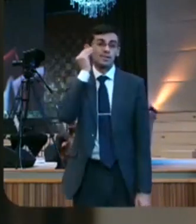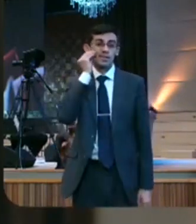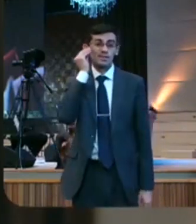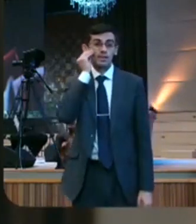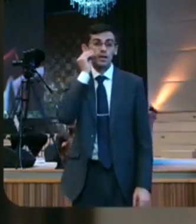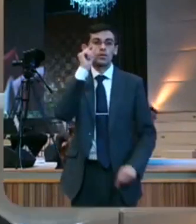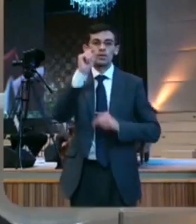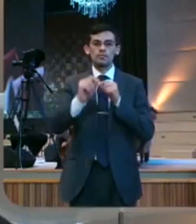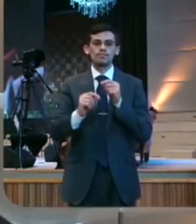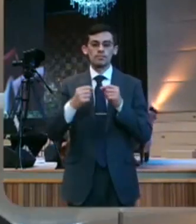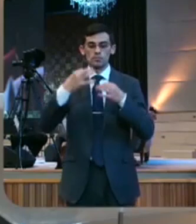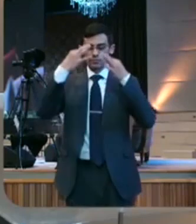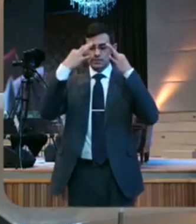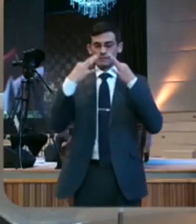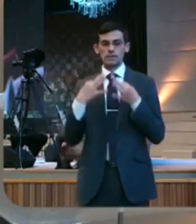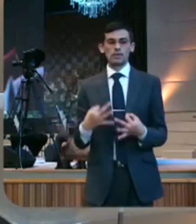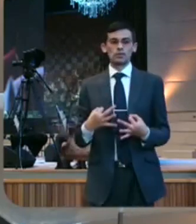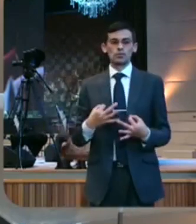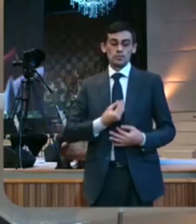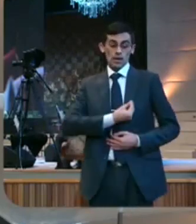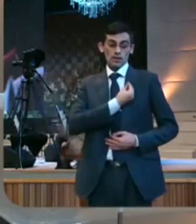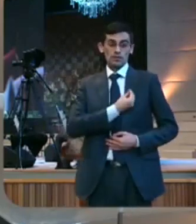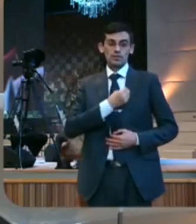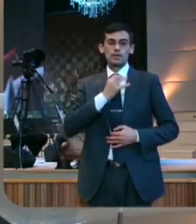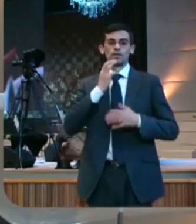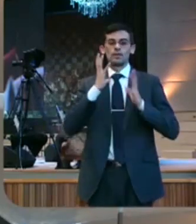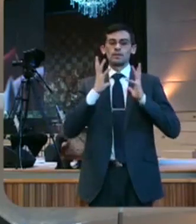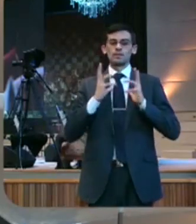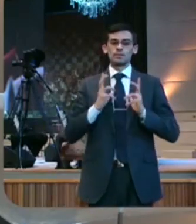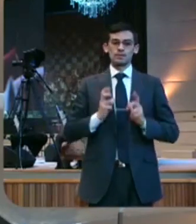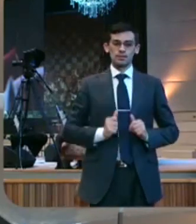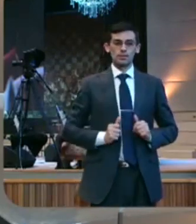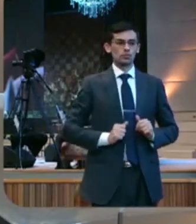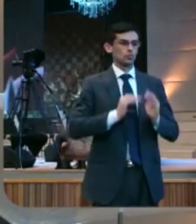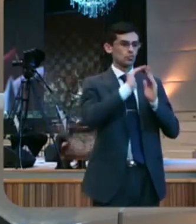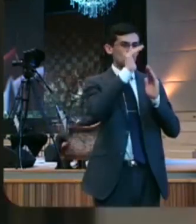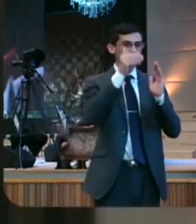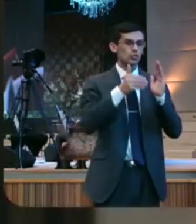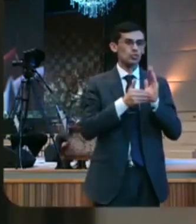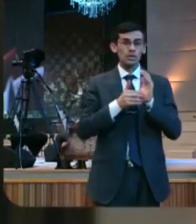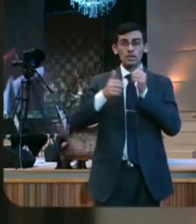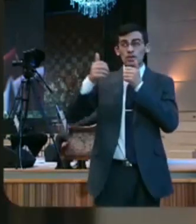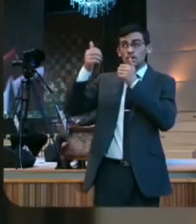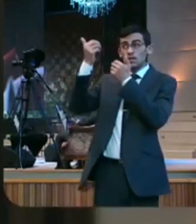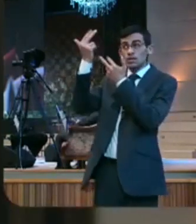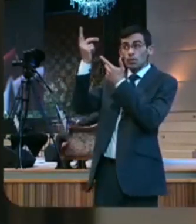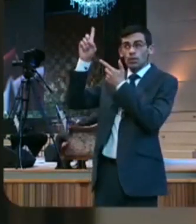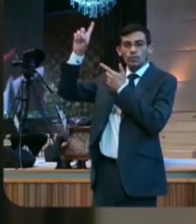ficar adequado àquilo que é ou quem é o Senhor.